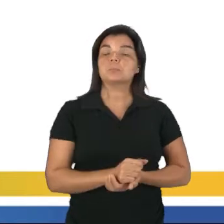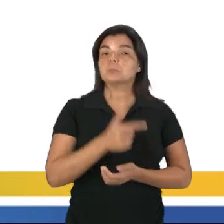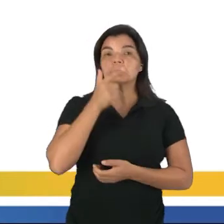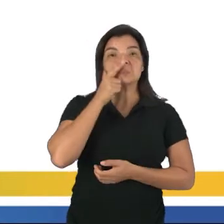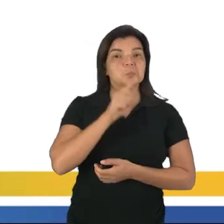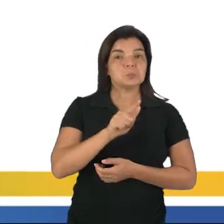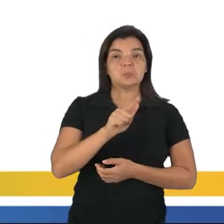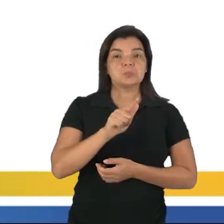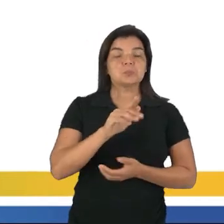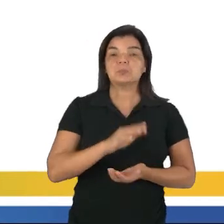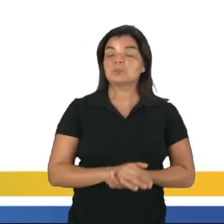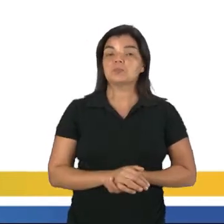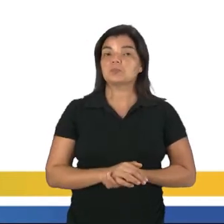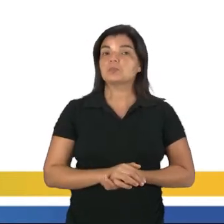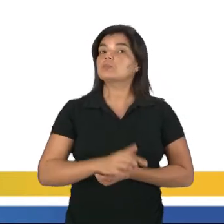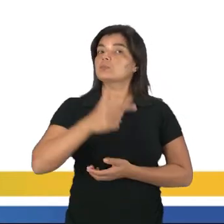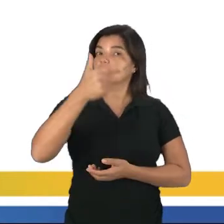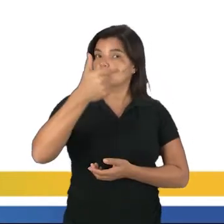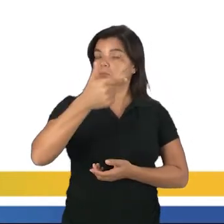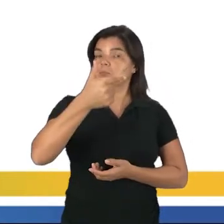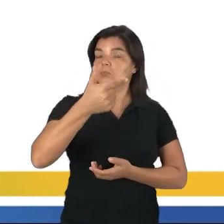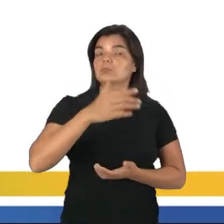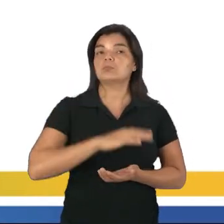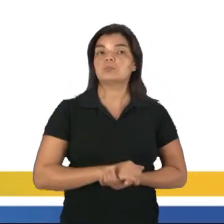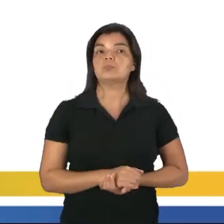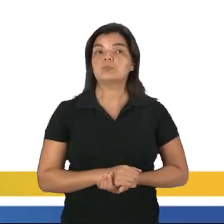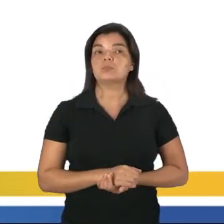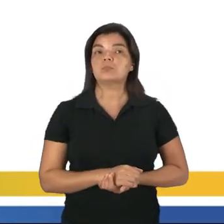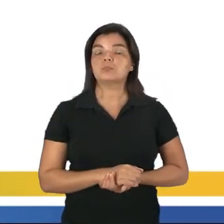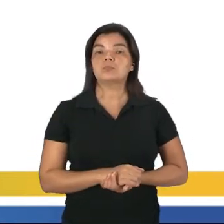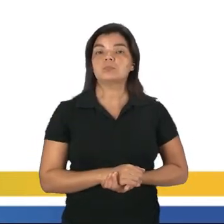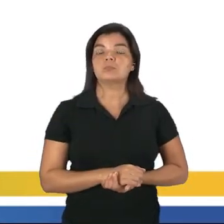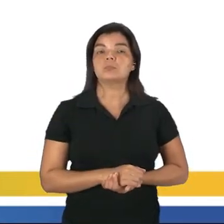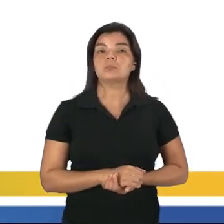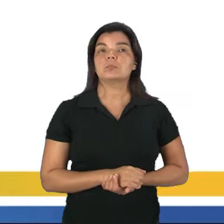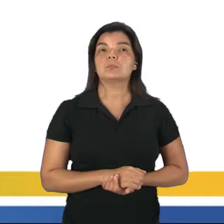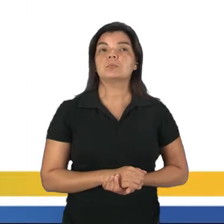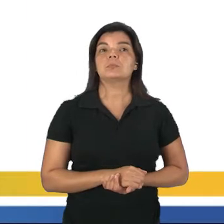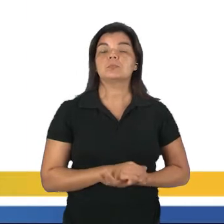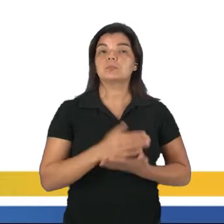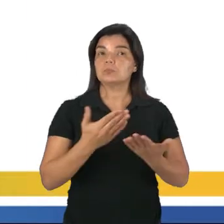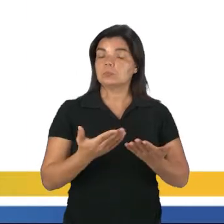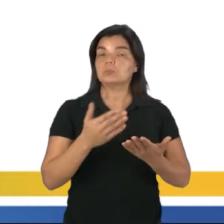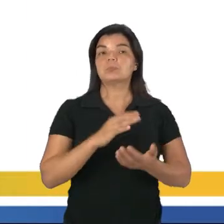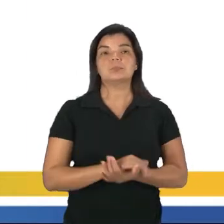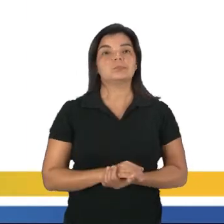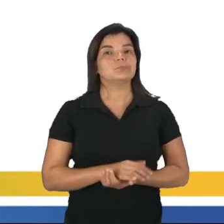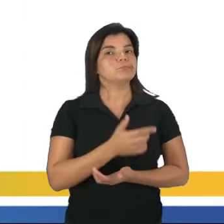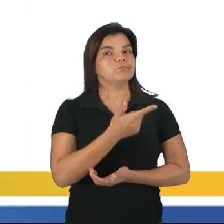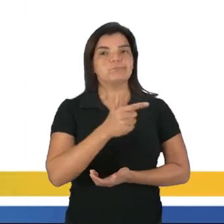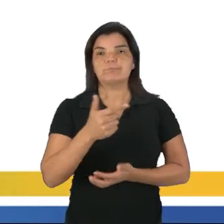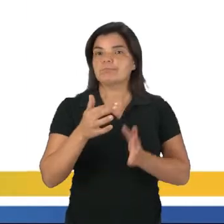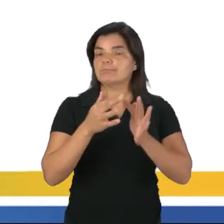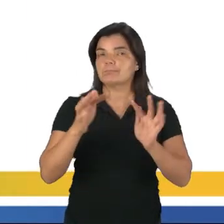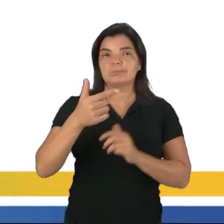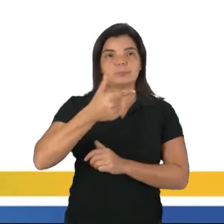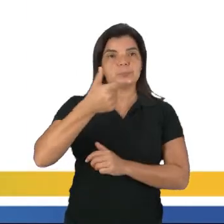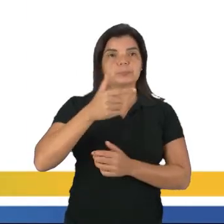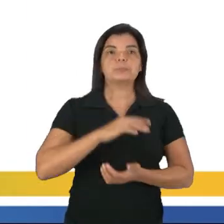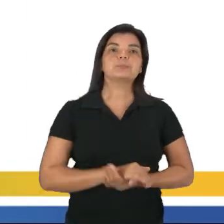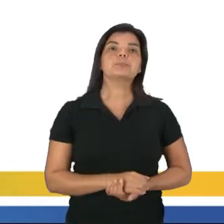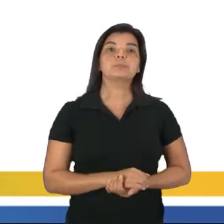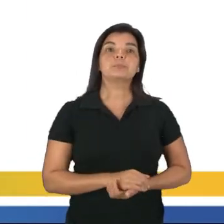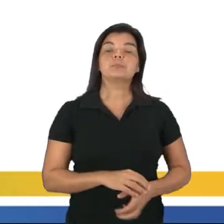consegue visualizar o termo, né, com o expoente elevado ao quadrado, né? Então, eu não tenho aqui uma função do segundo